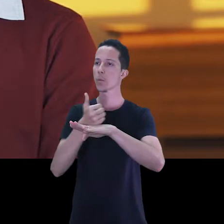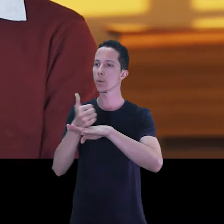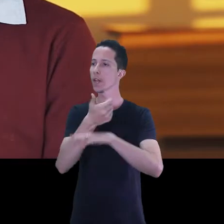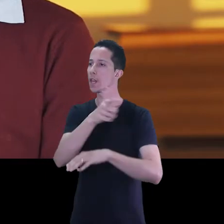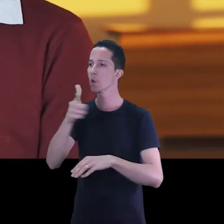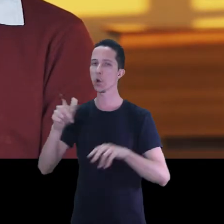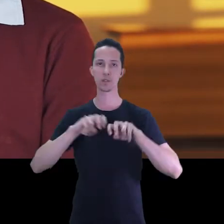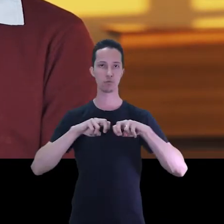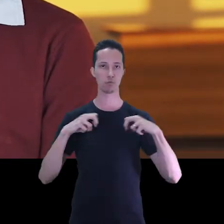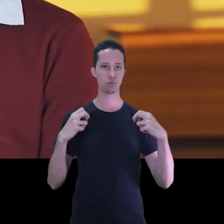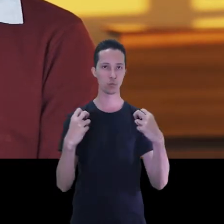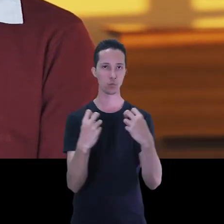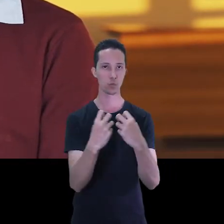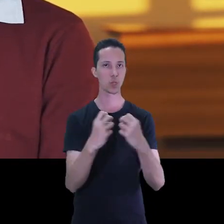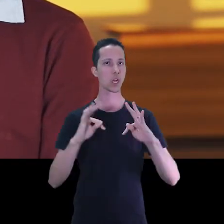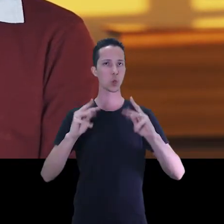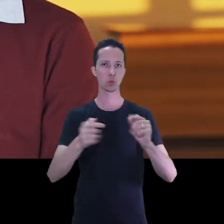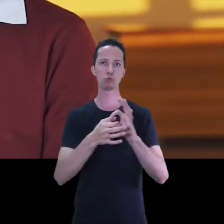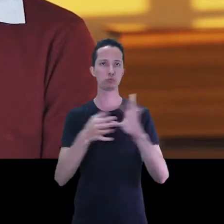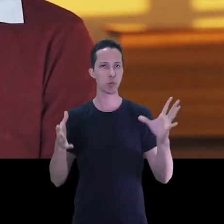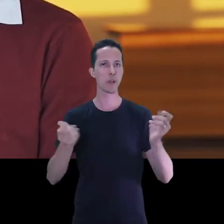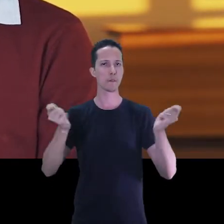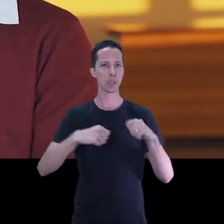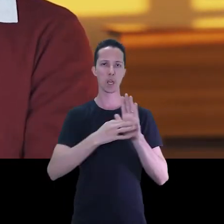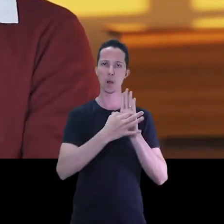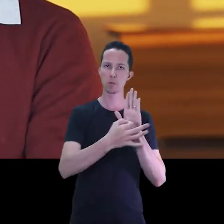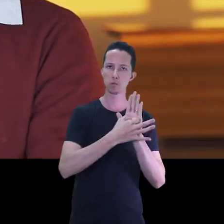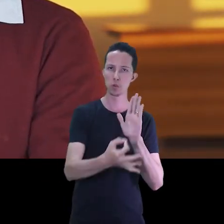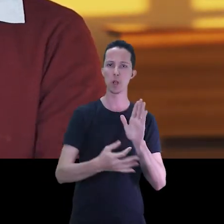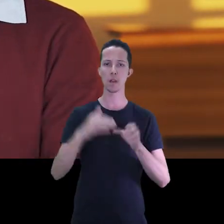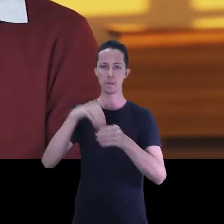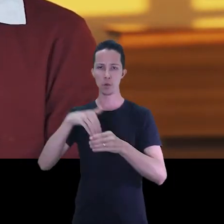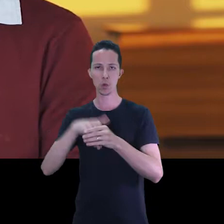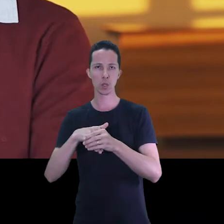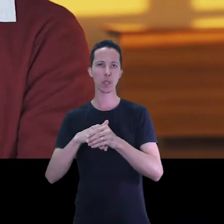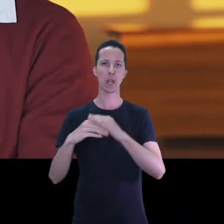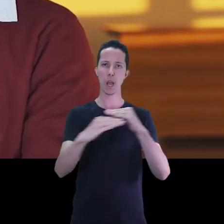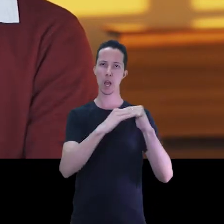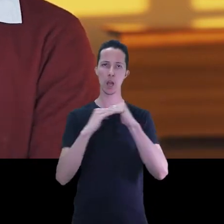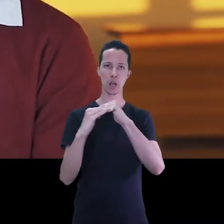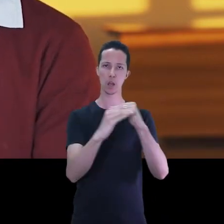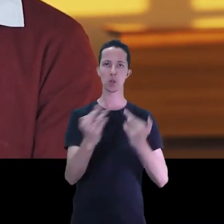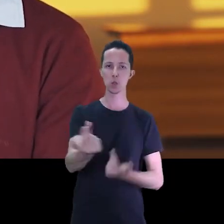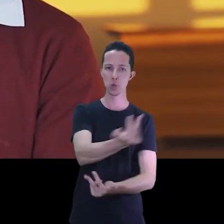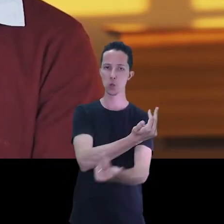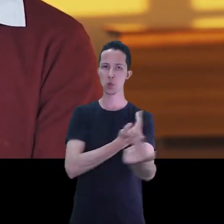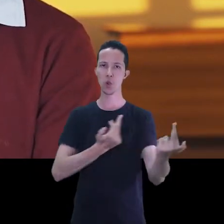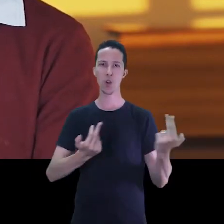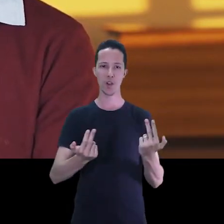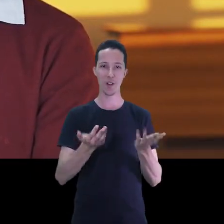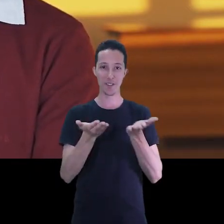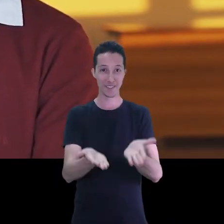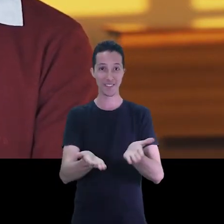famílias, outros profissionais da escola, né, tendo o mesmo poder de argumentação, tendo o mesmo poder de voto e de